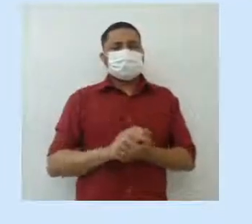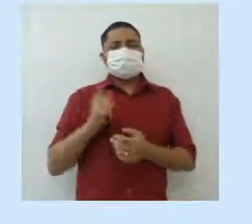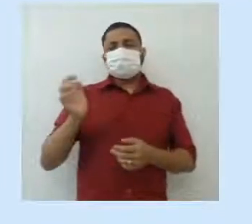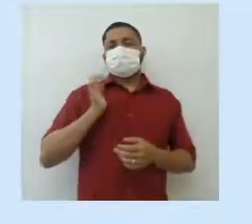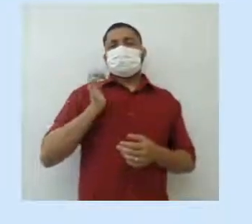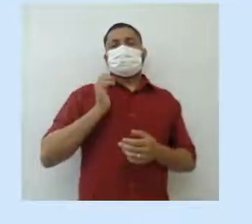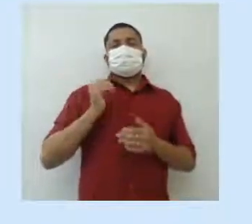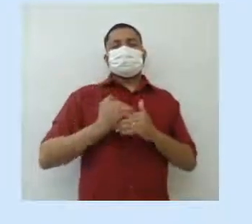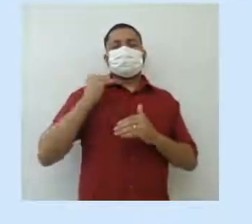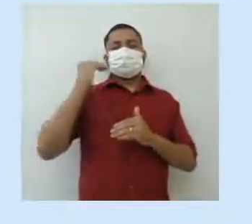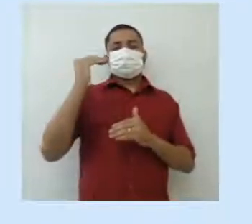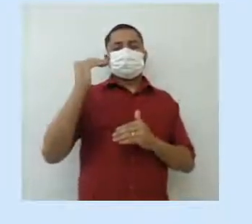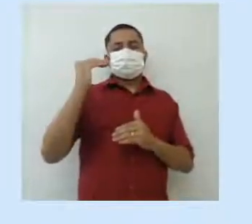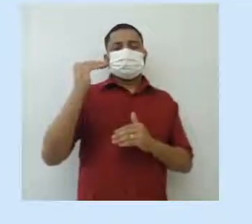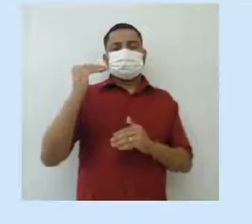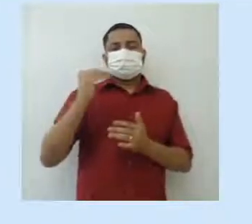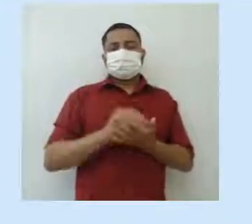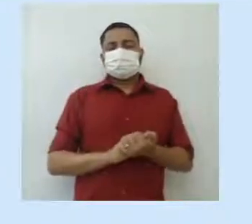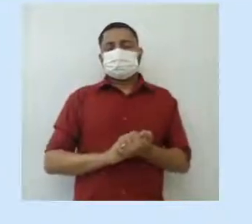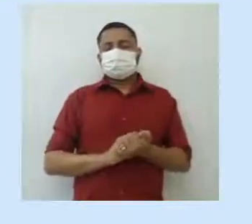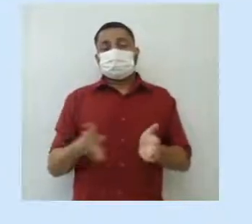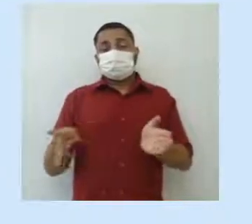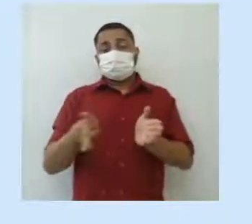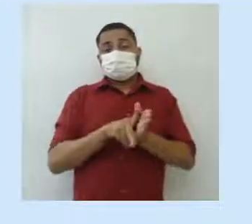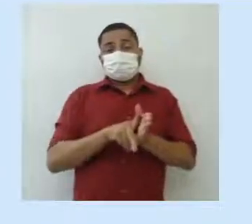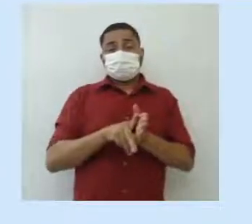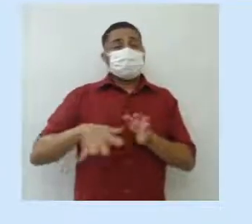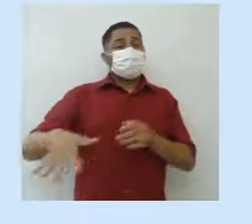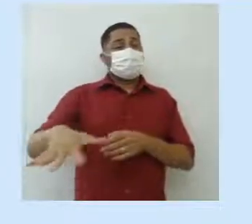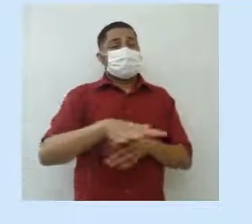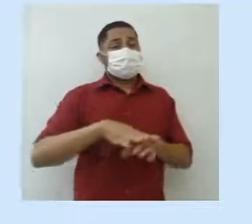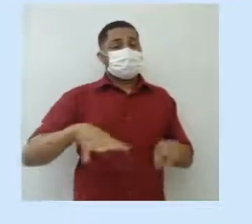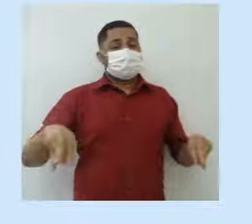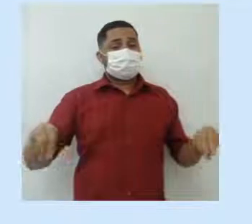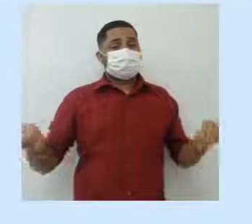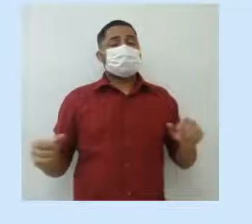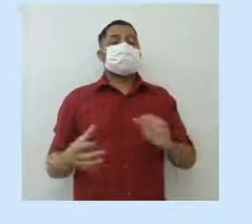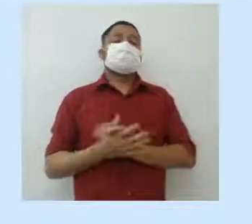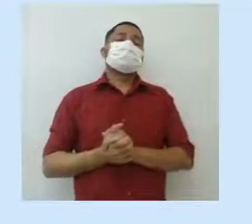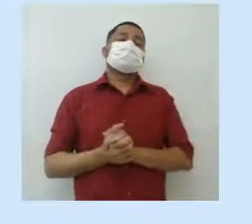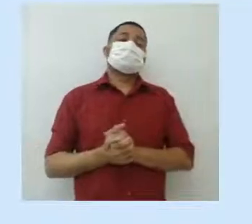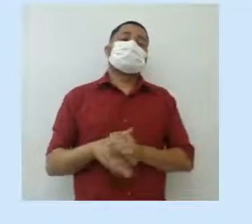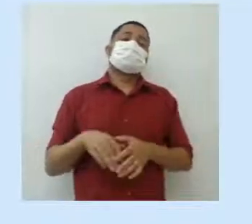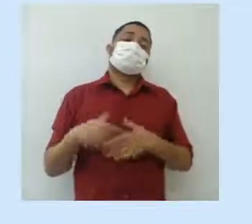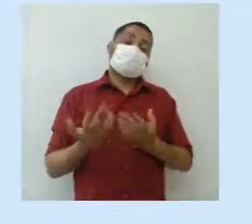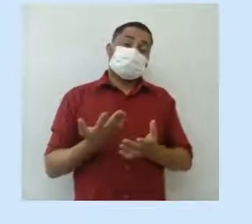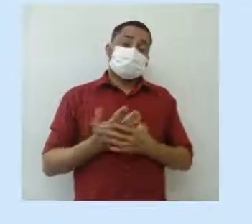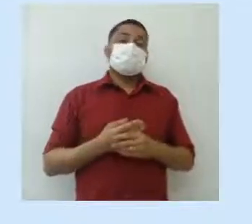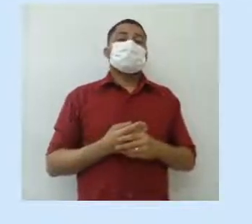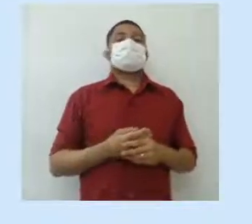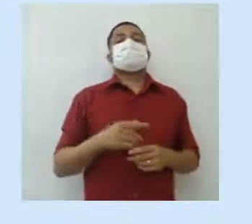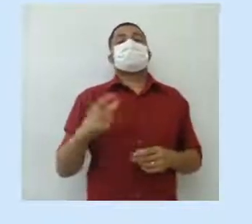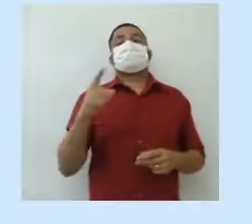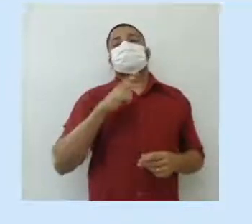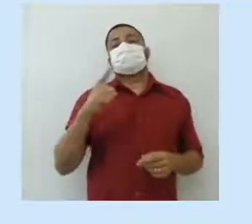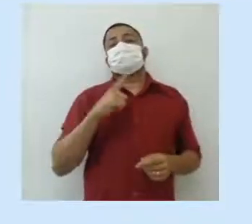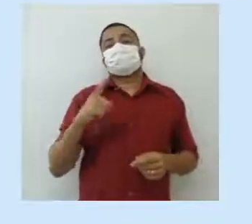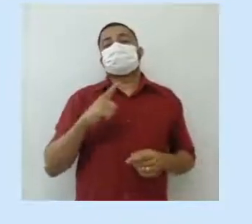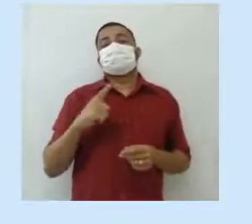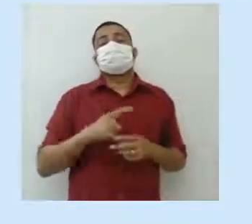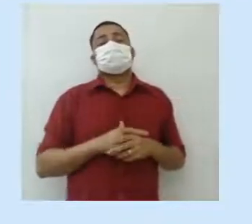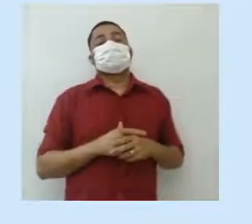era composta pelos grandes proprietários, né? Grandes proprietários. Então aqui você vai ter, quem